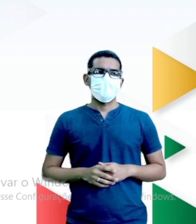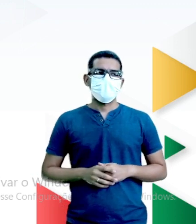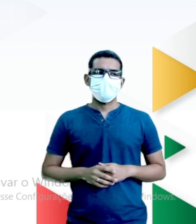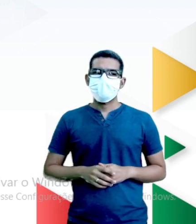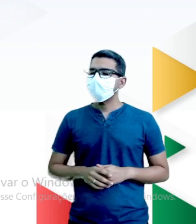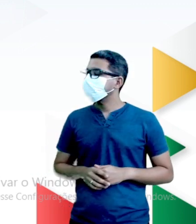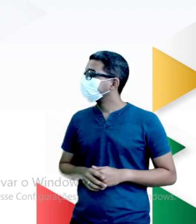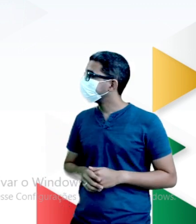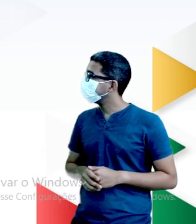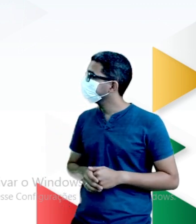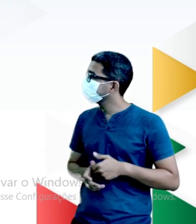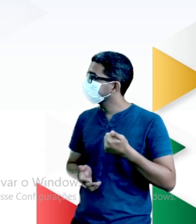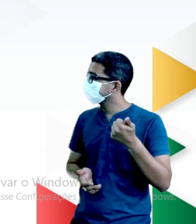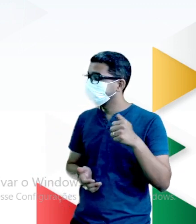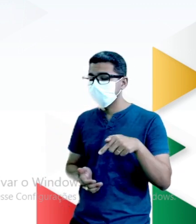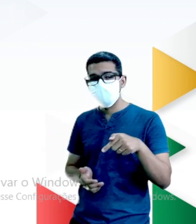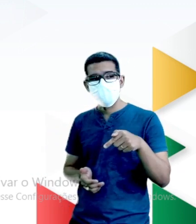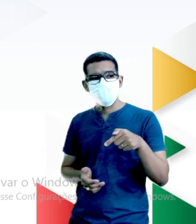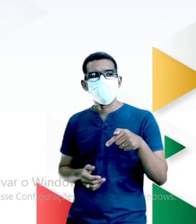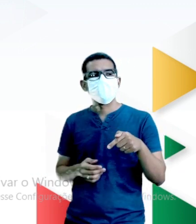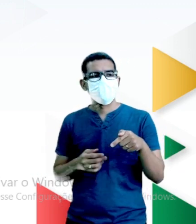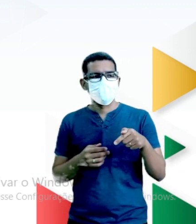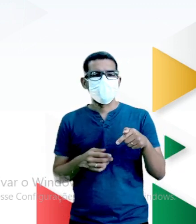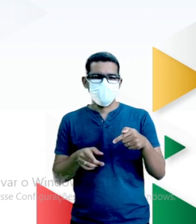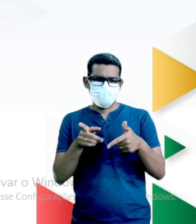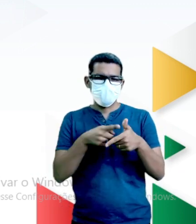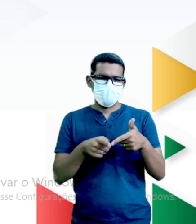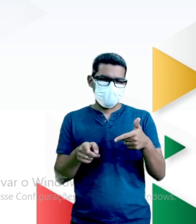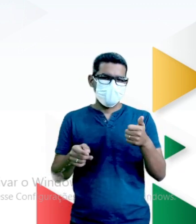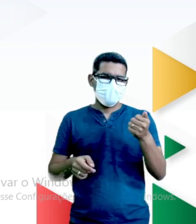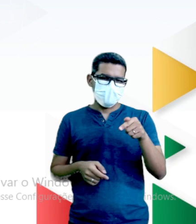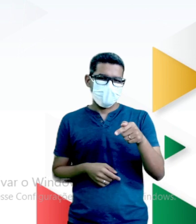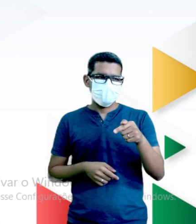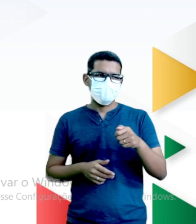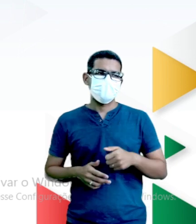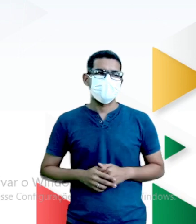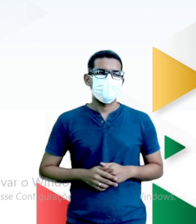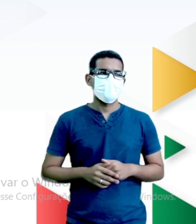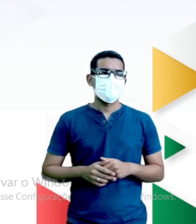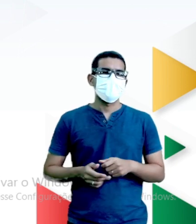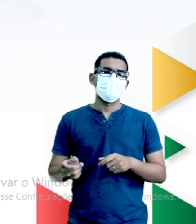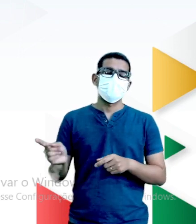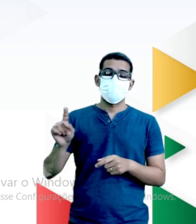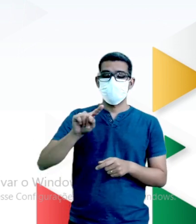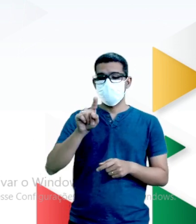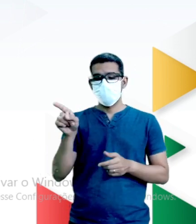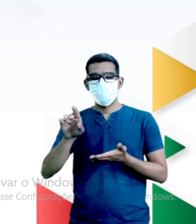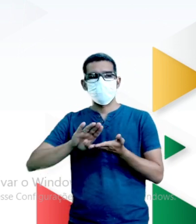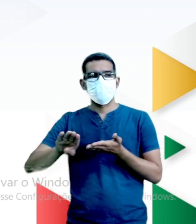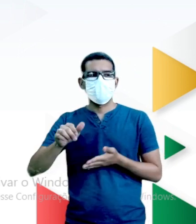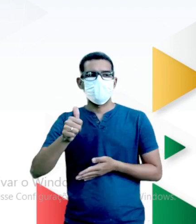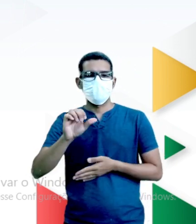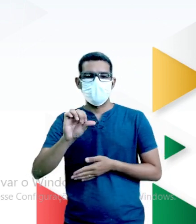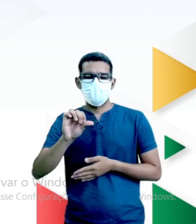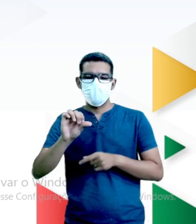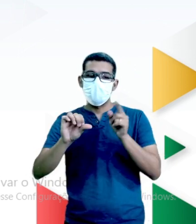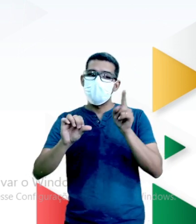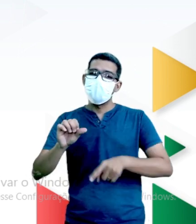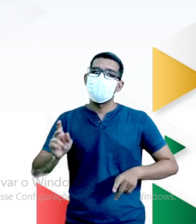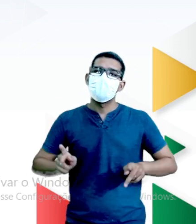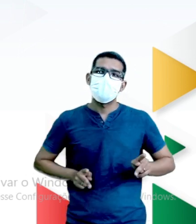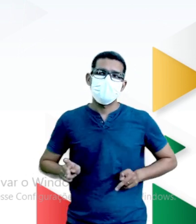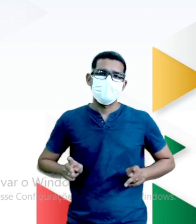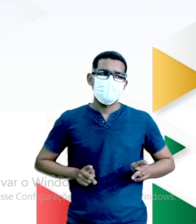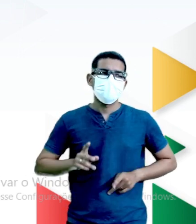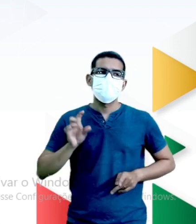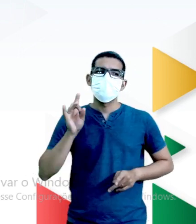primos. 17, porque 323 é dividido por 17 e vai gerar o 19. Aí o 19 é primo, só pode